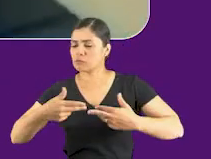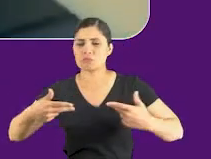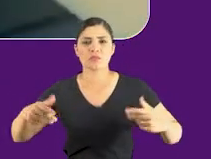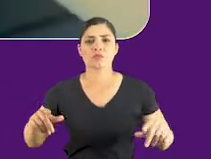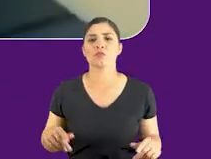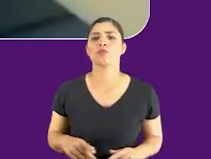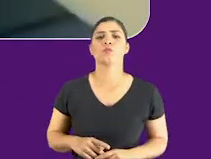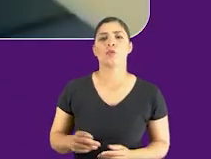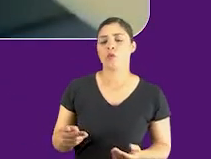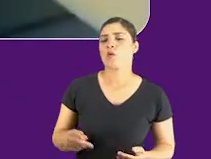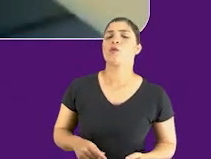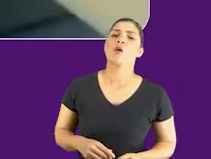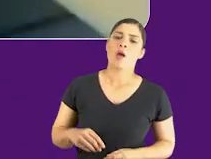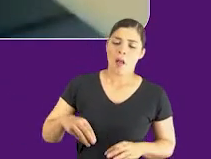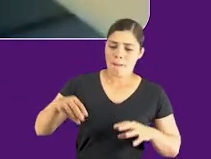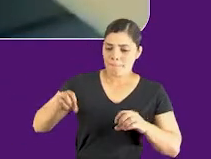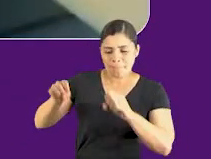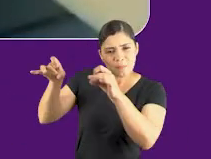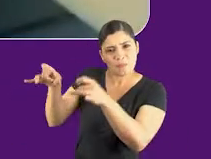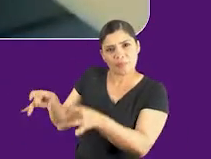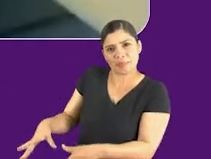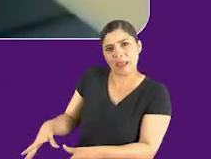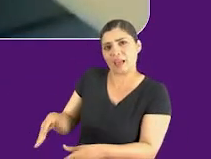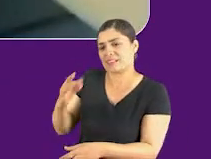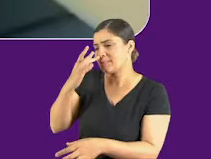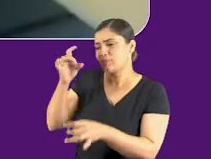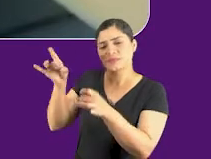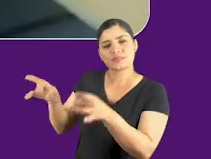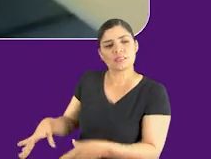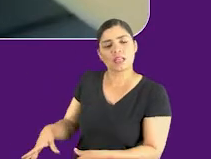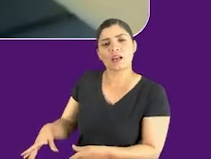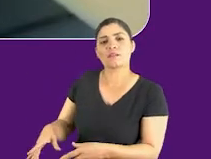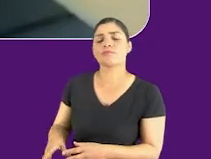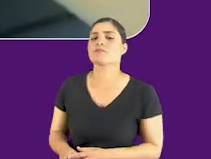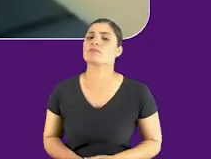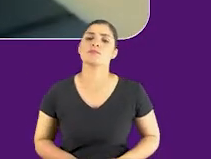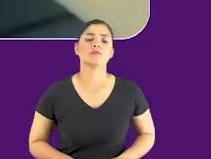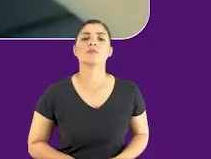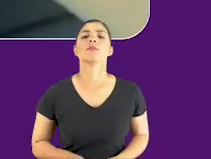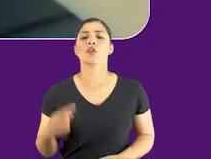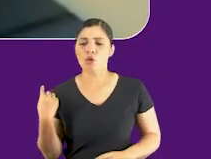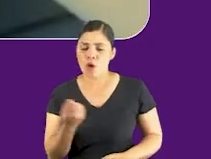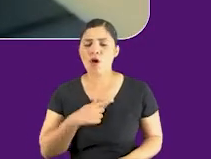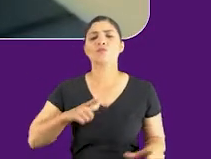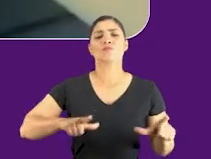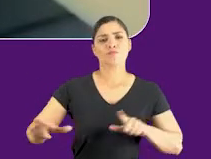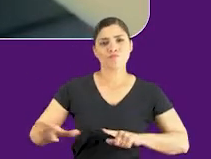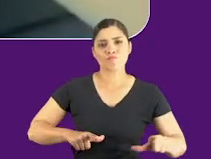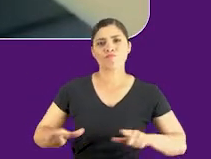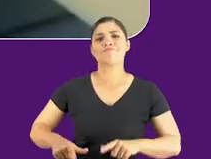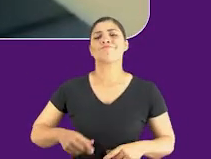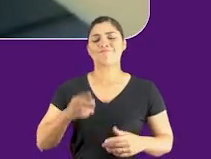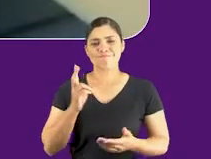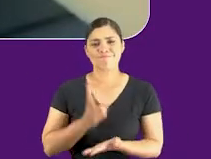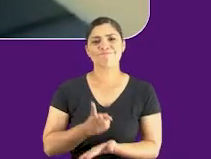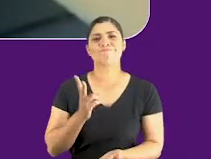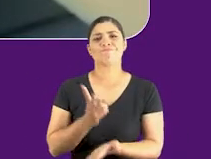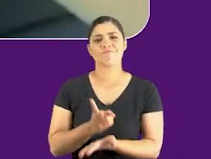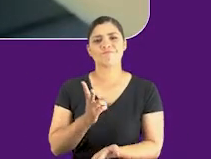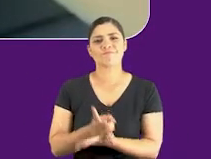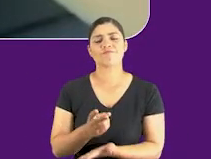é um desperdício nos aterros sanitários e tudo então nós temos trabalhado muito em cima durante muito tempo mas